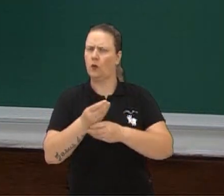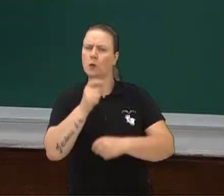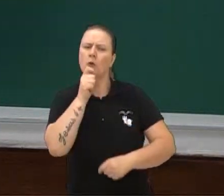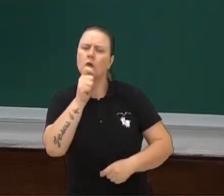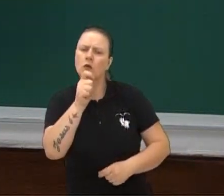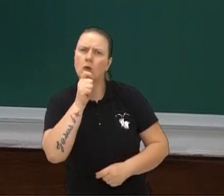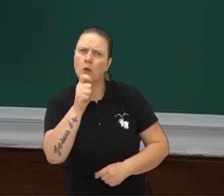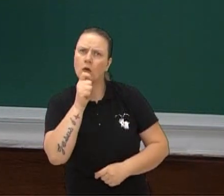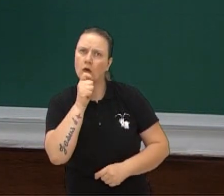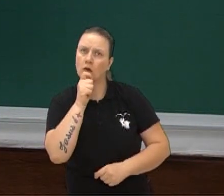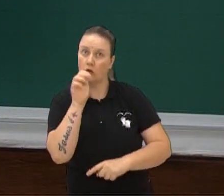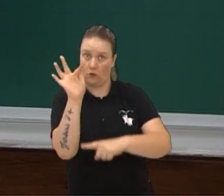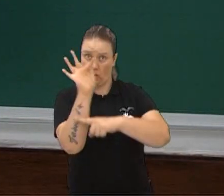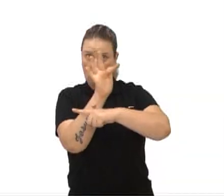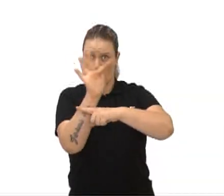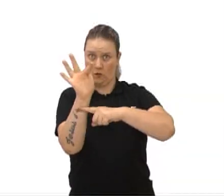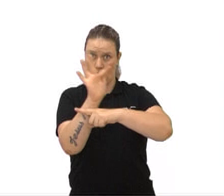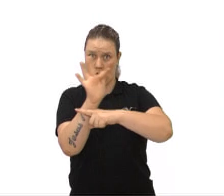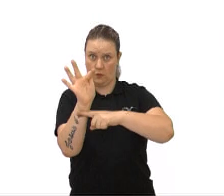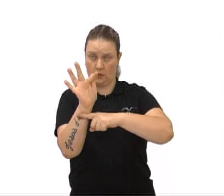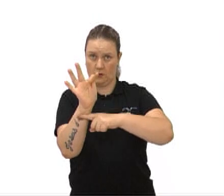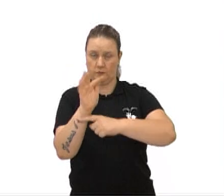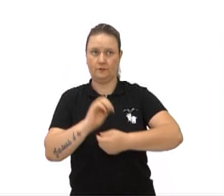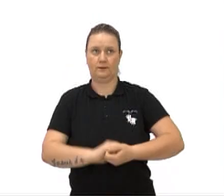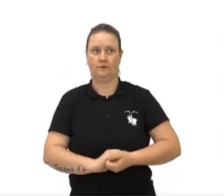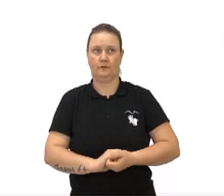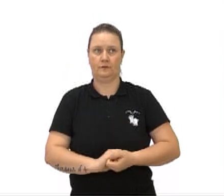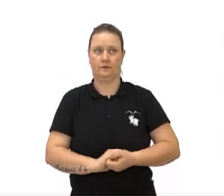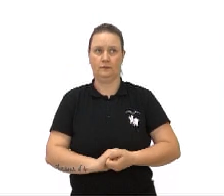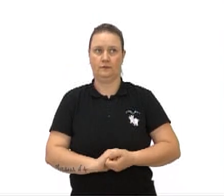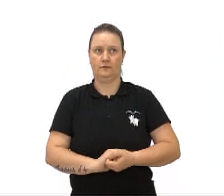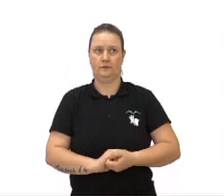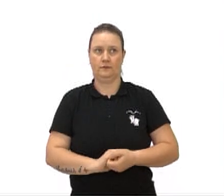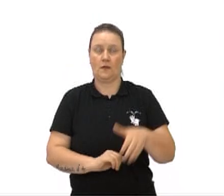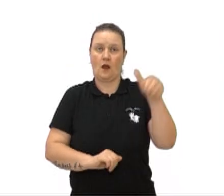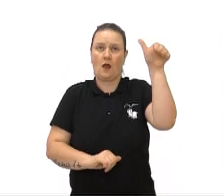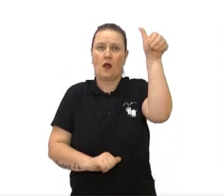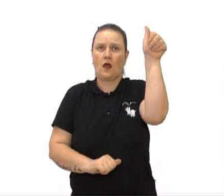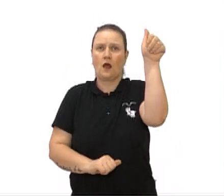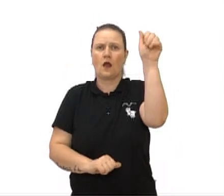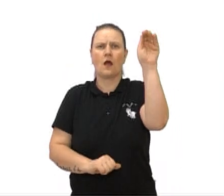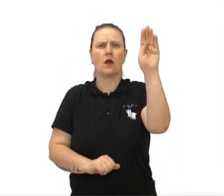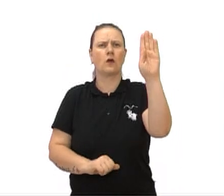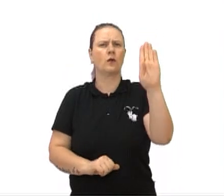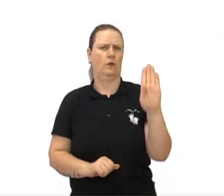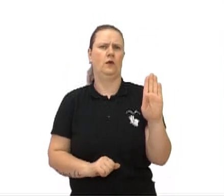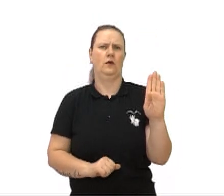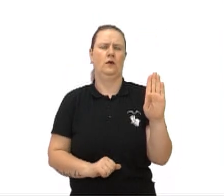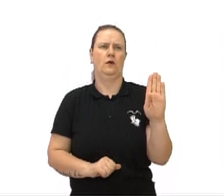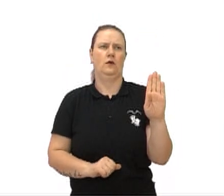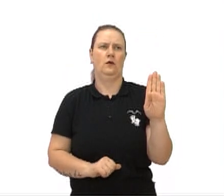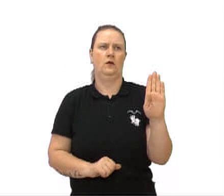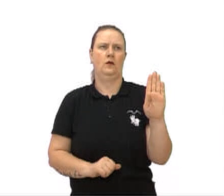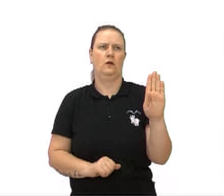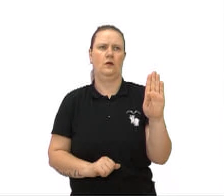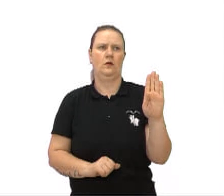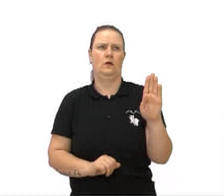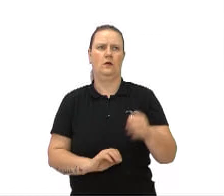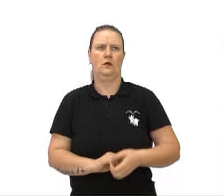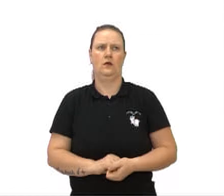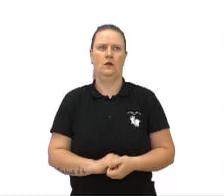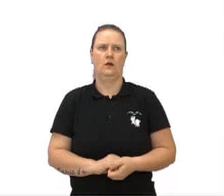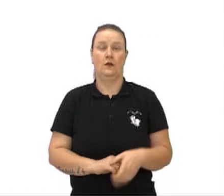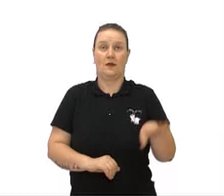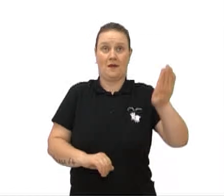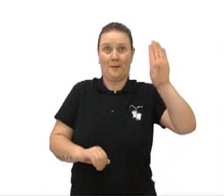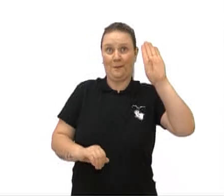nível de formalidade? Lá A. Hola, ¿qué tal? Hola B. Buenos días. ¿Cómo está usted? La